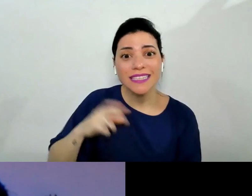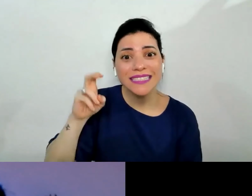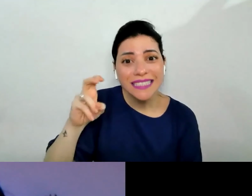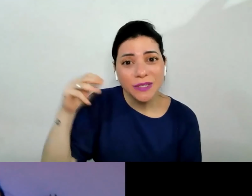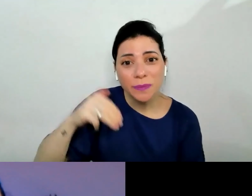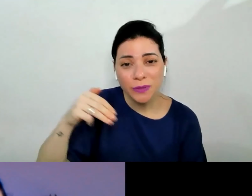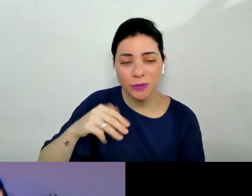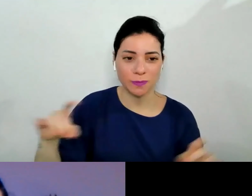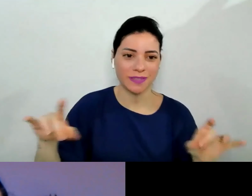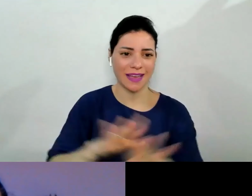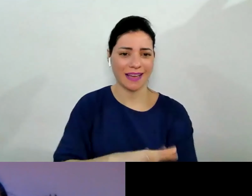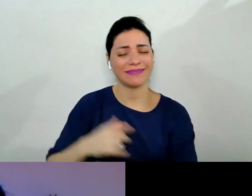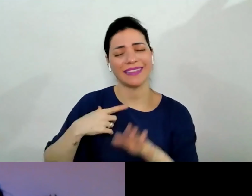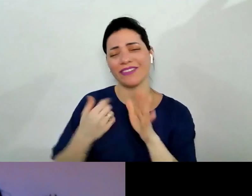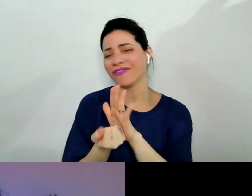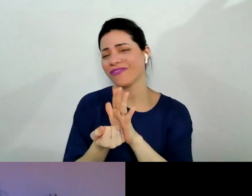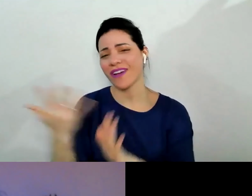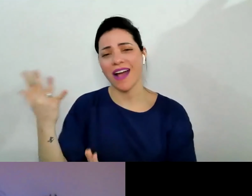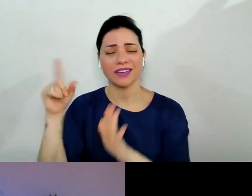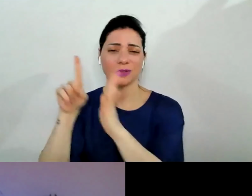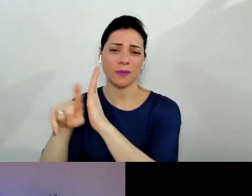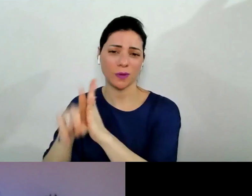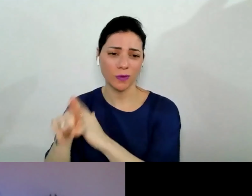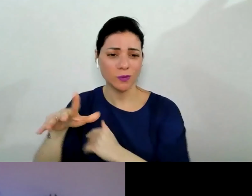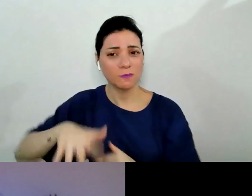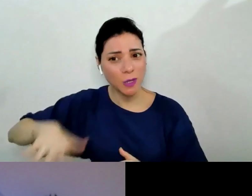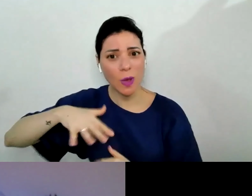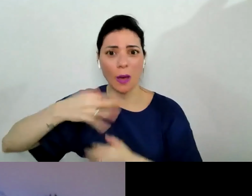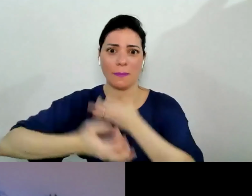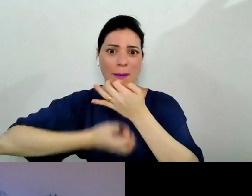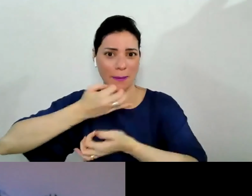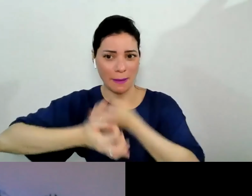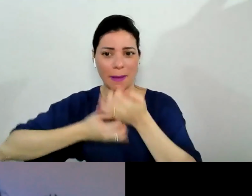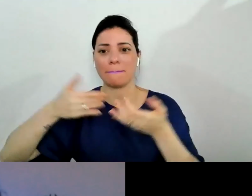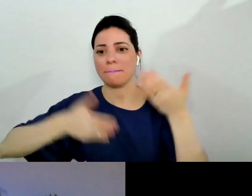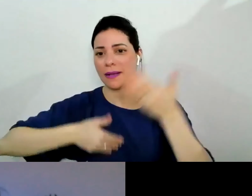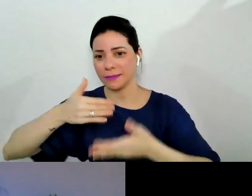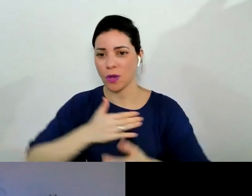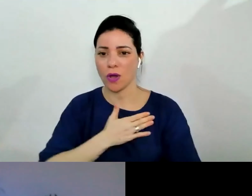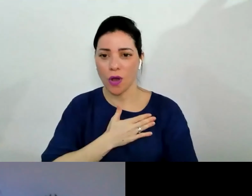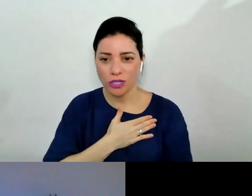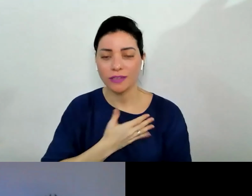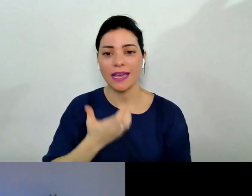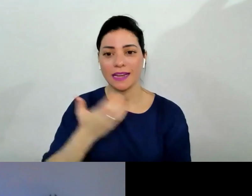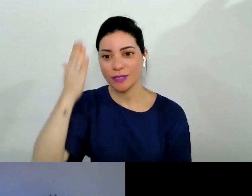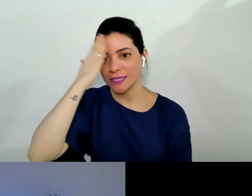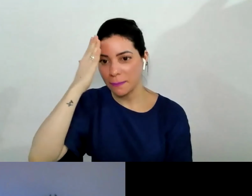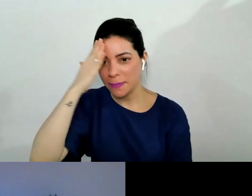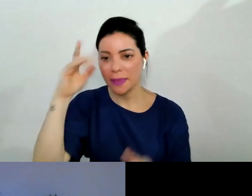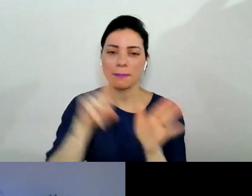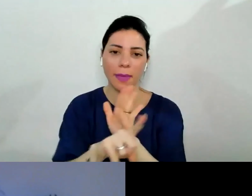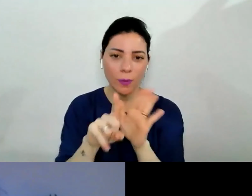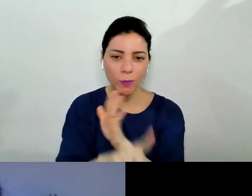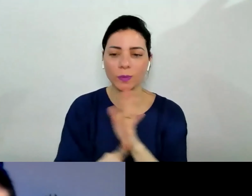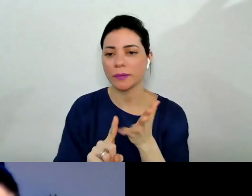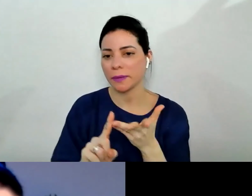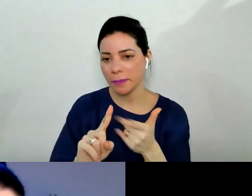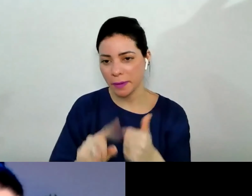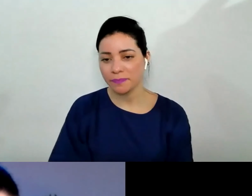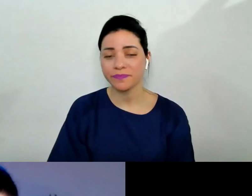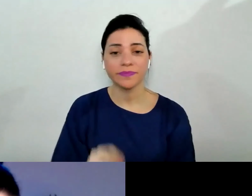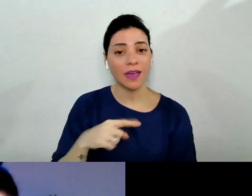para encerrar e tem várias outras perguntas o pessoal participou bastante aqui querendo saber coisas e tal fazer perguntas eu